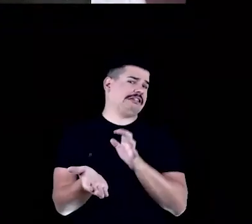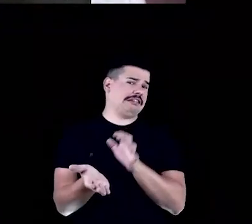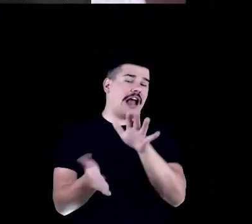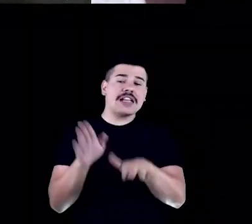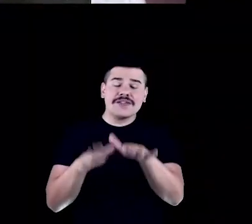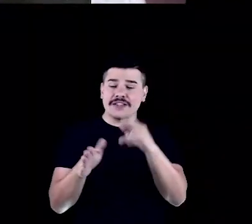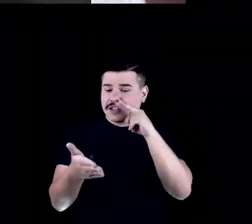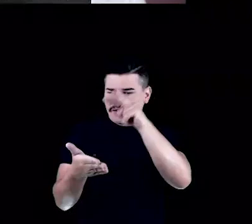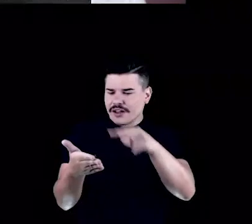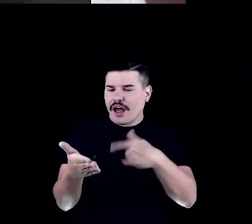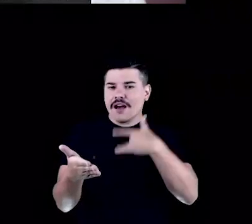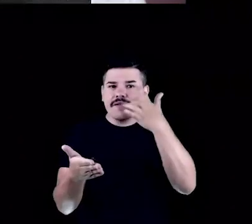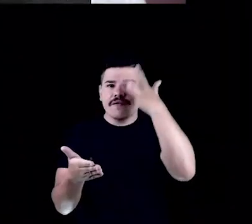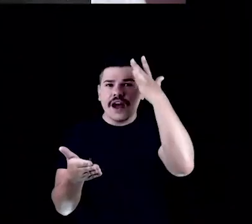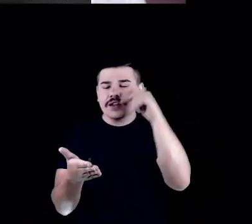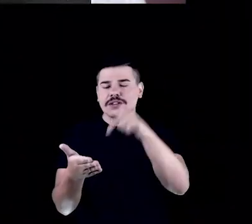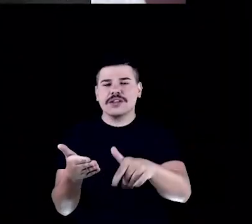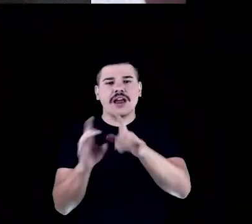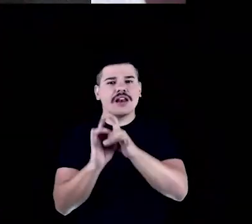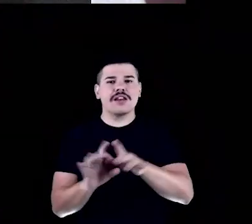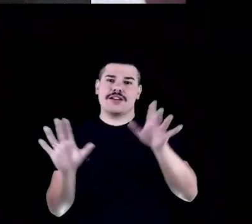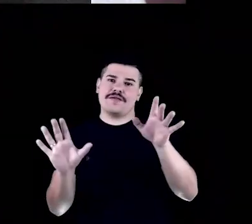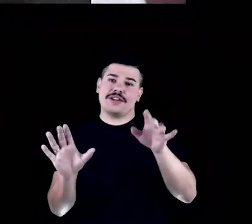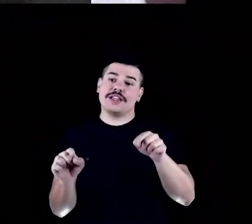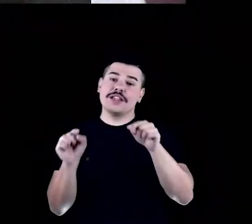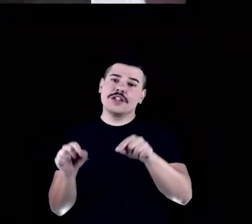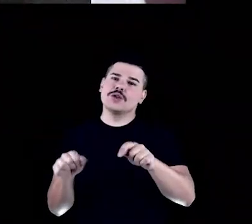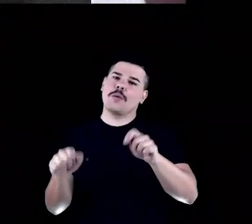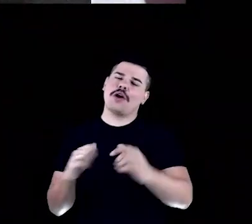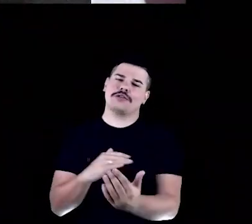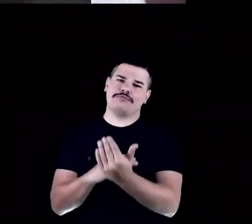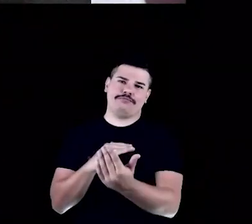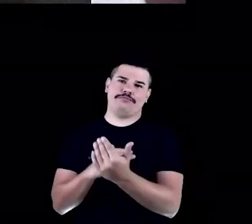muito herméticos, quando eles são acessíveis, eles são, assim, literais. E aí,